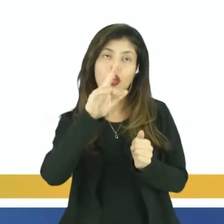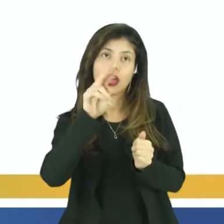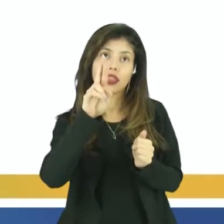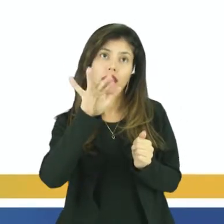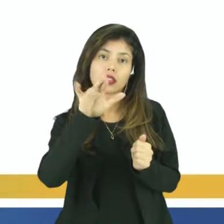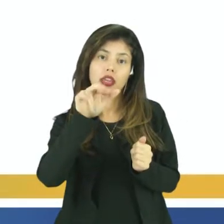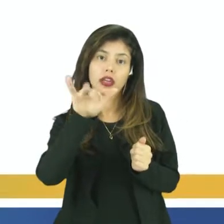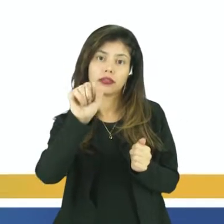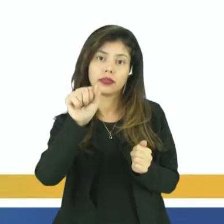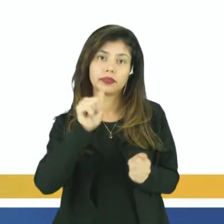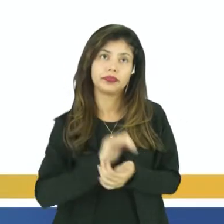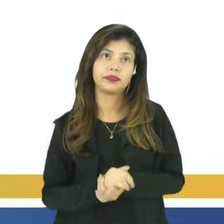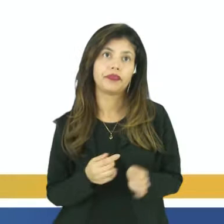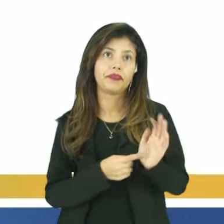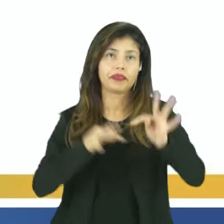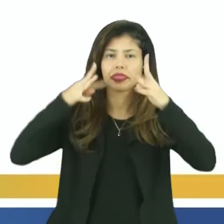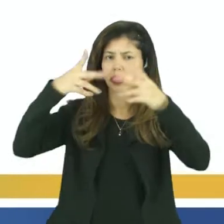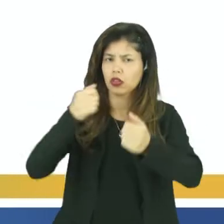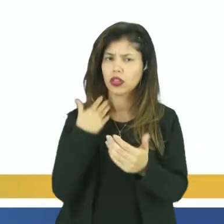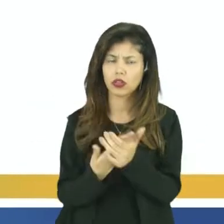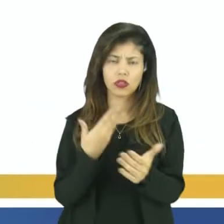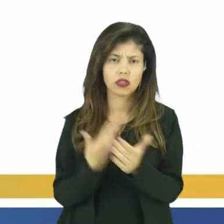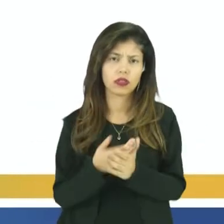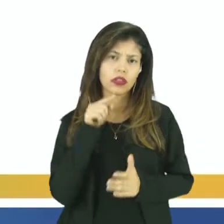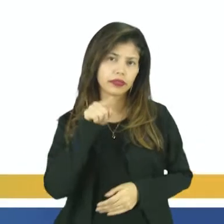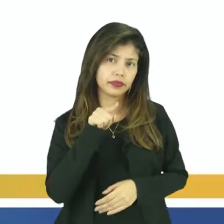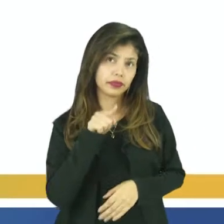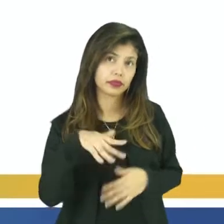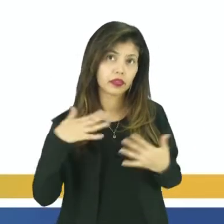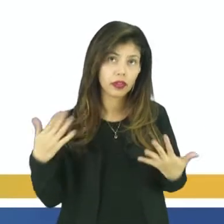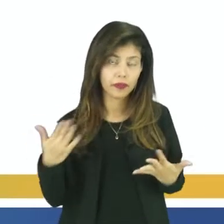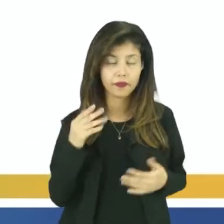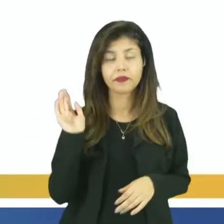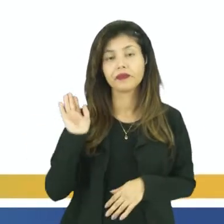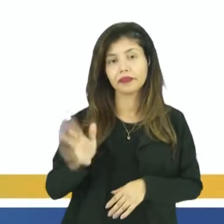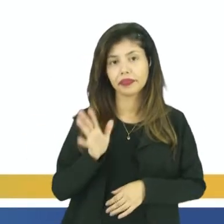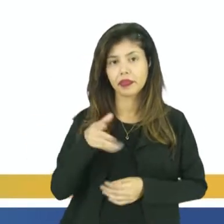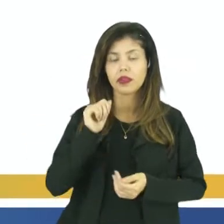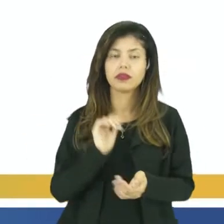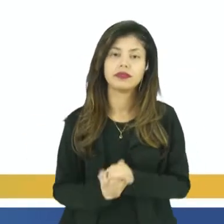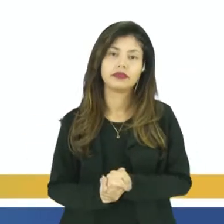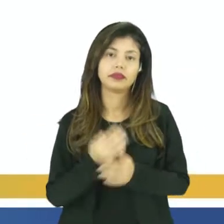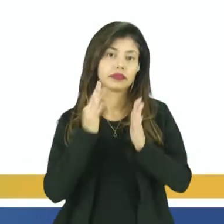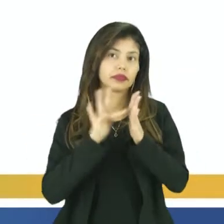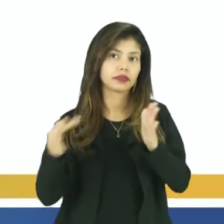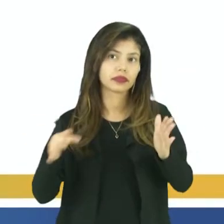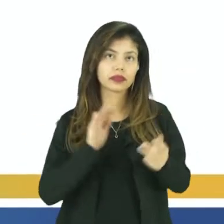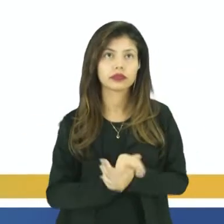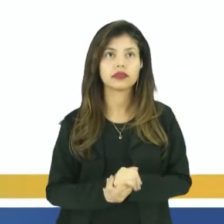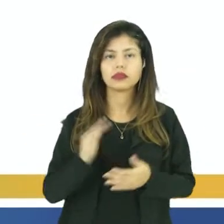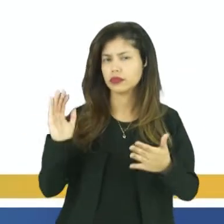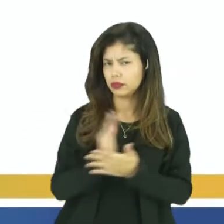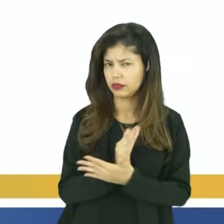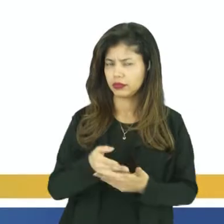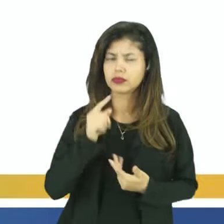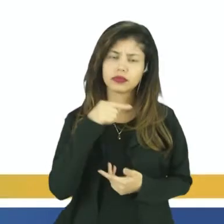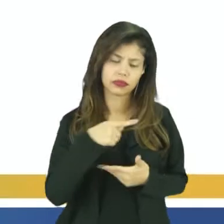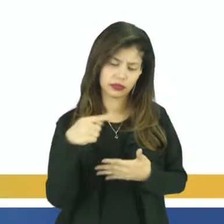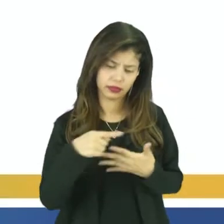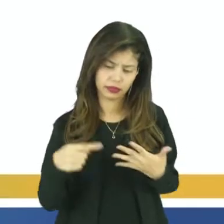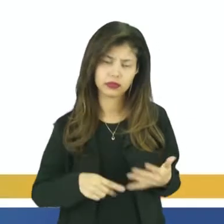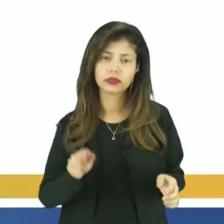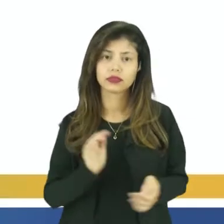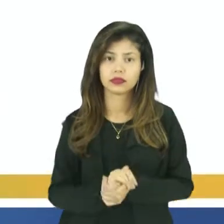cartesiana, ou seja, todo aquele estudo que vocês fizeram sobre as funções, alguma das